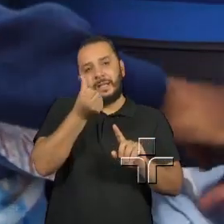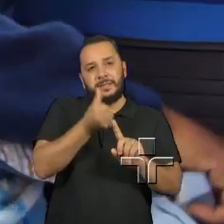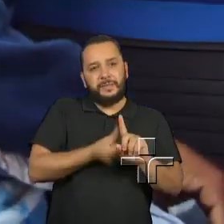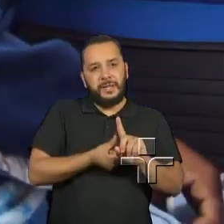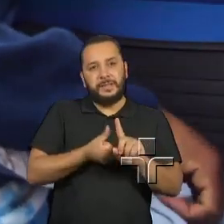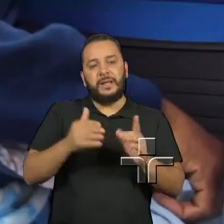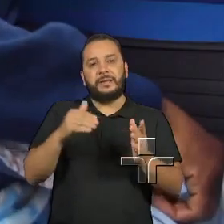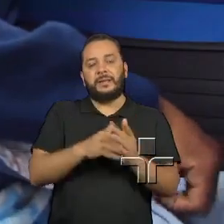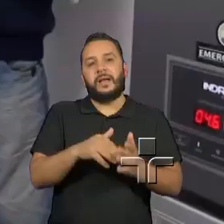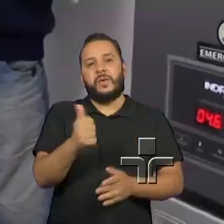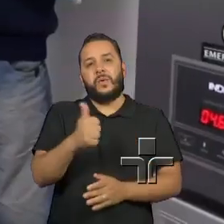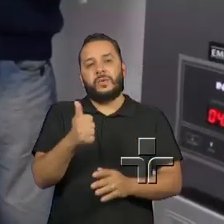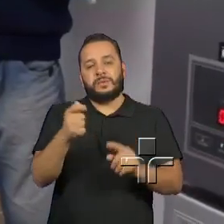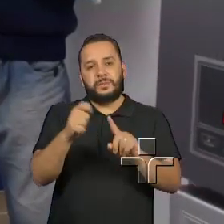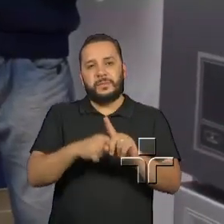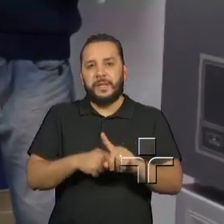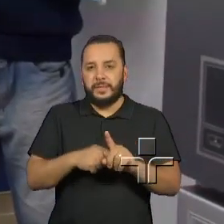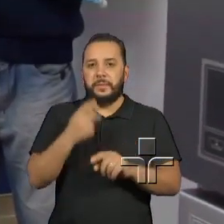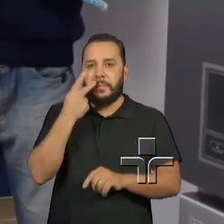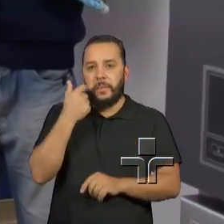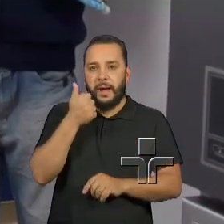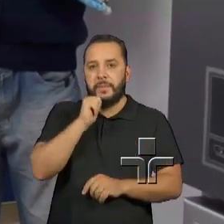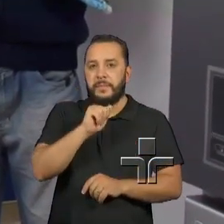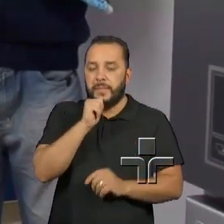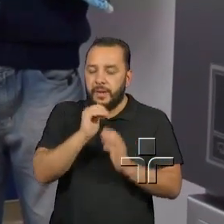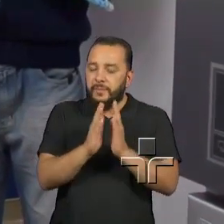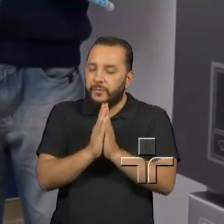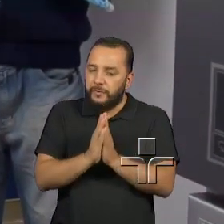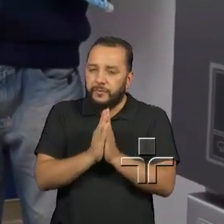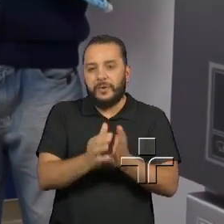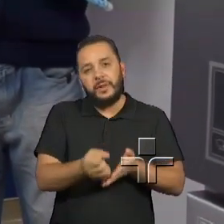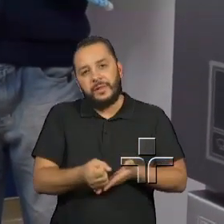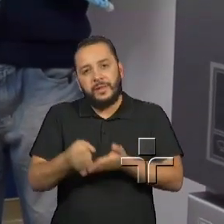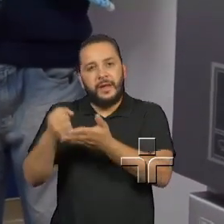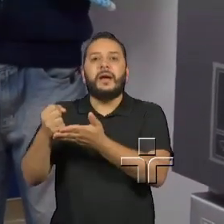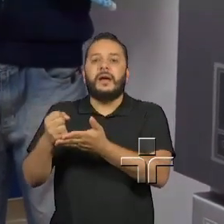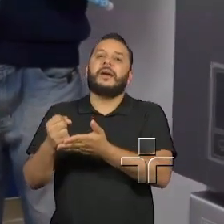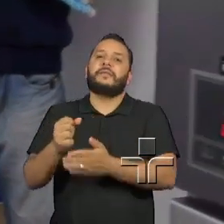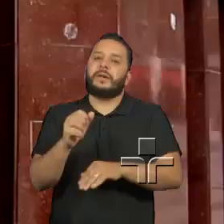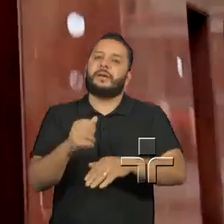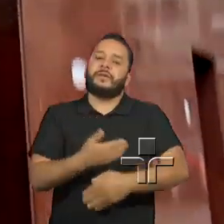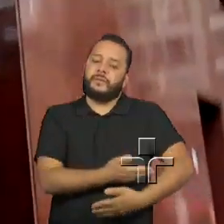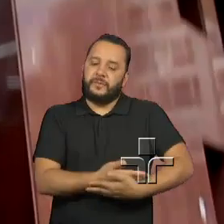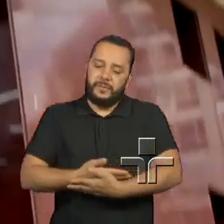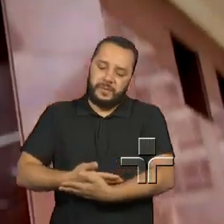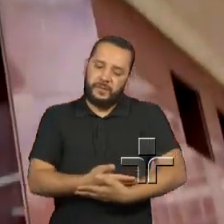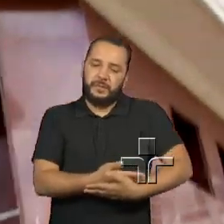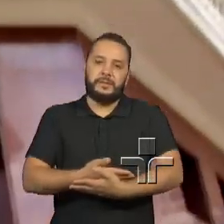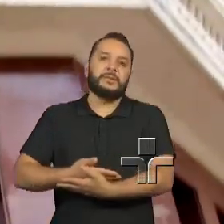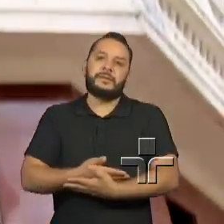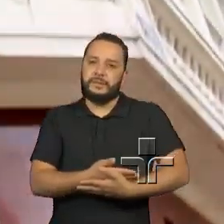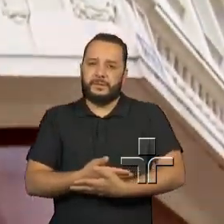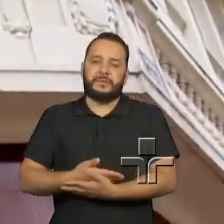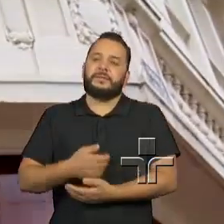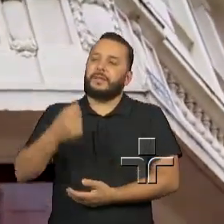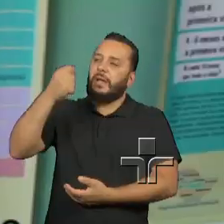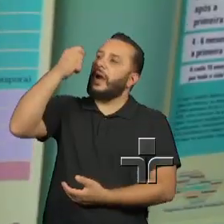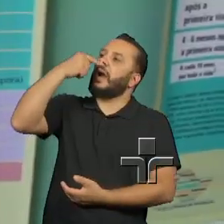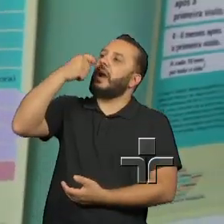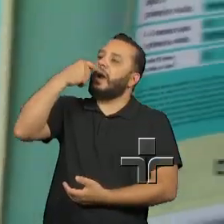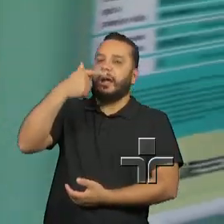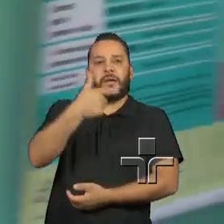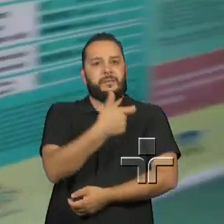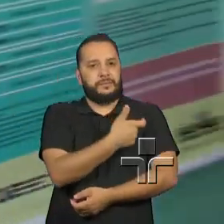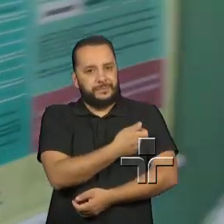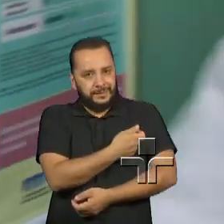meses. Os pais precisam levar as crianças de 6 a 11 meses para a unidade de vacinação.